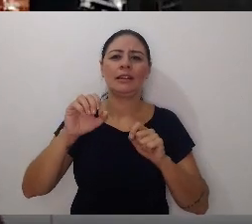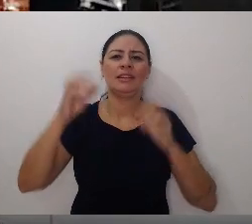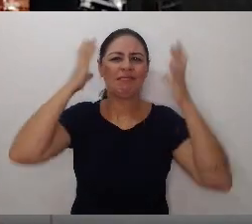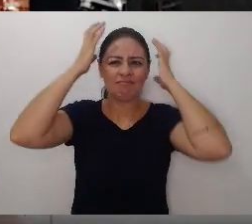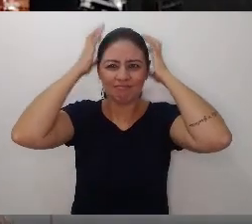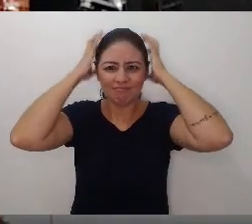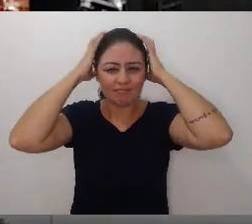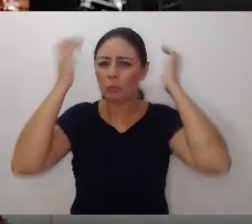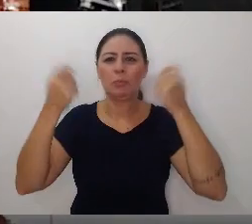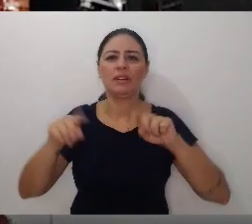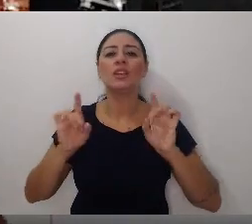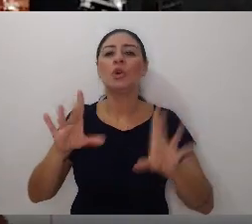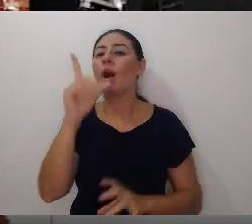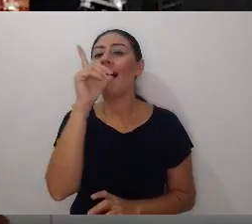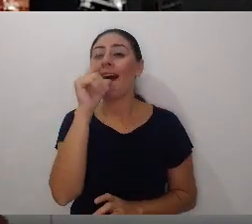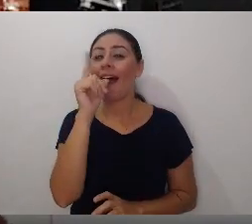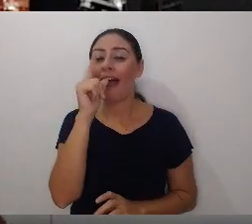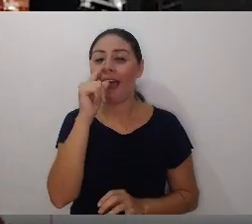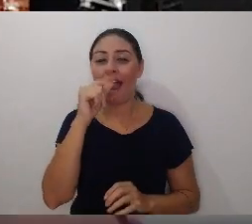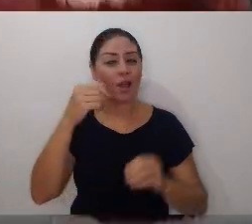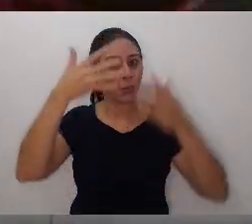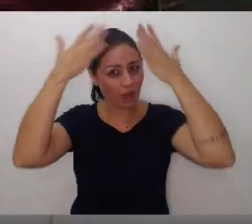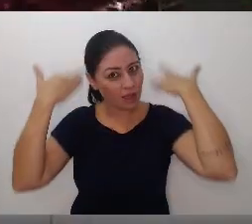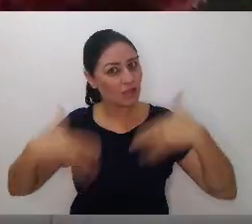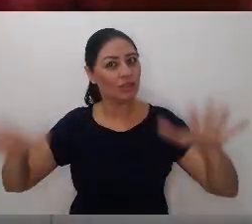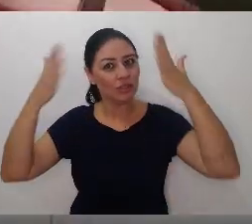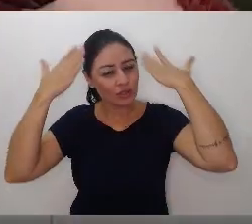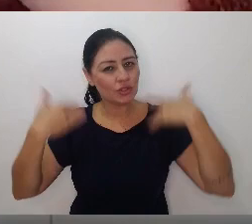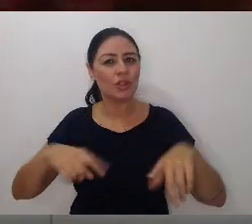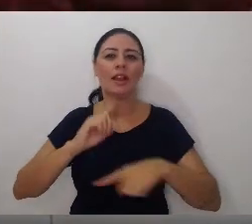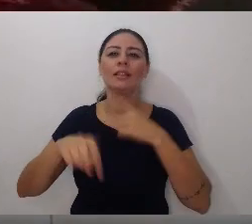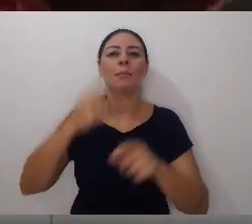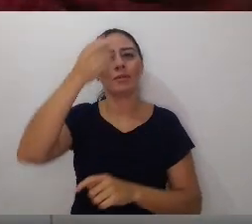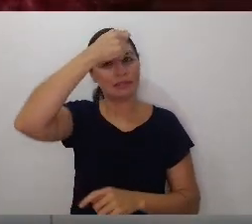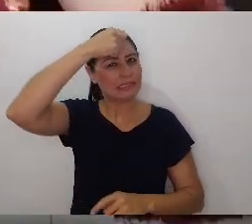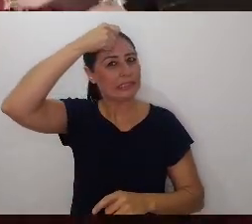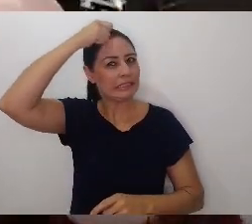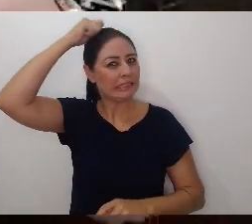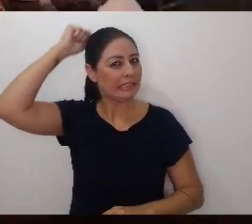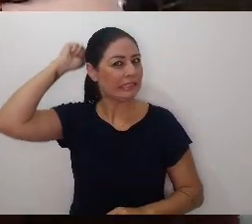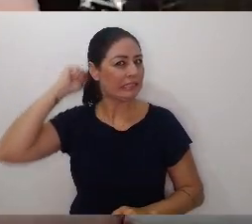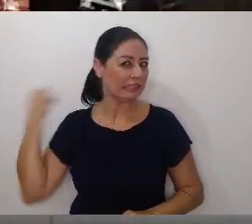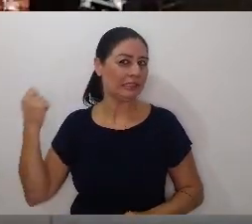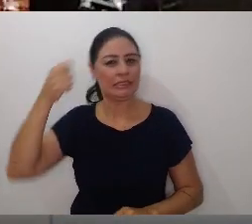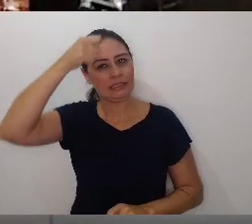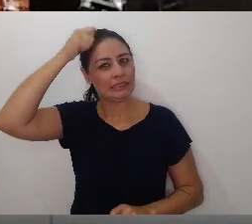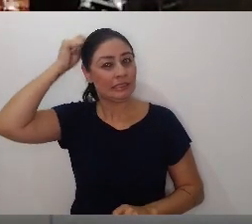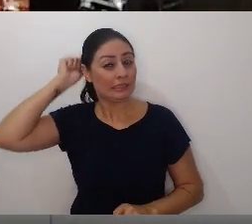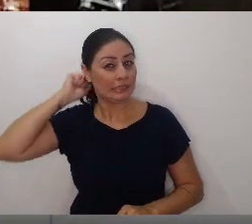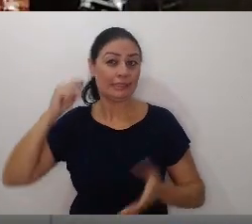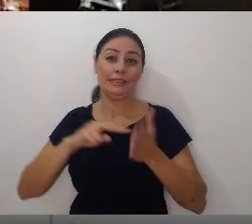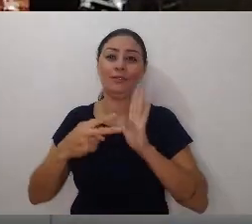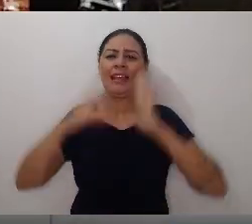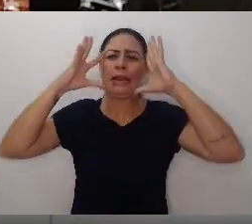nem lavar, não ser dia sim, dia não precisa passar shampoo, você simplesmente põe a cabeça embaixo d'água, tira aquilo e depois passa